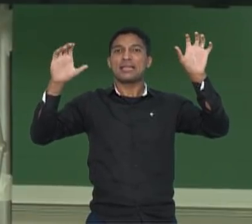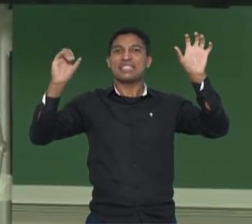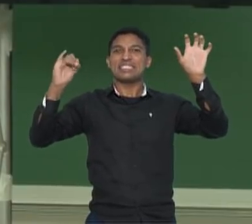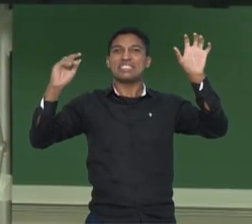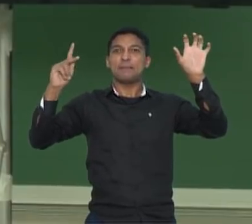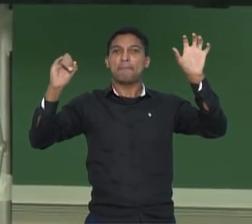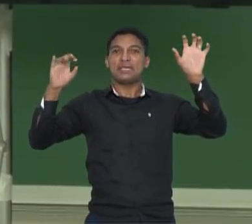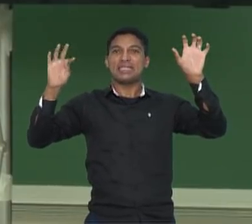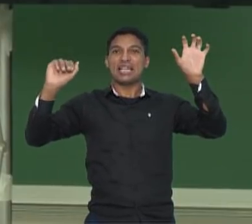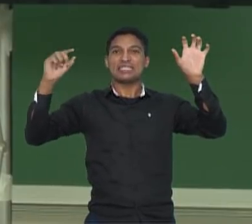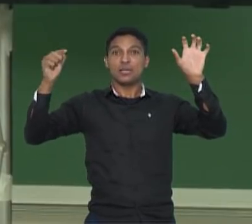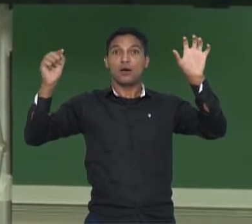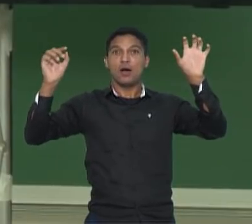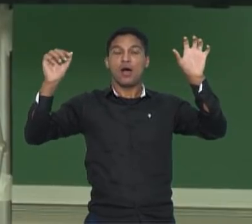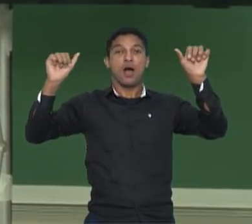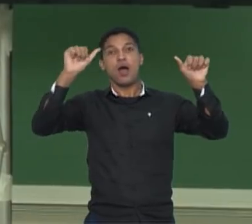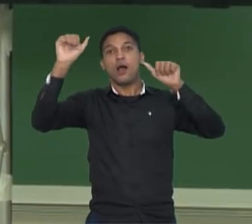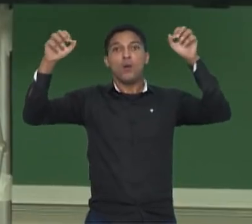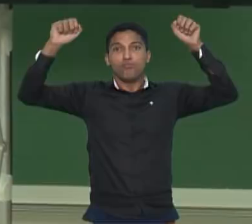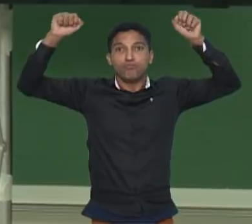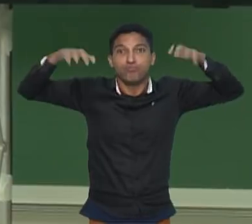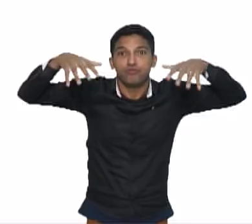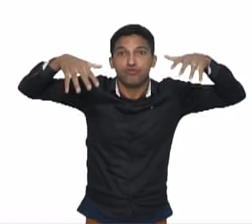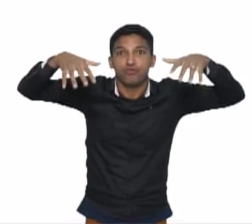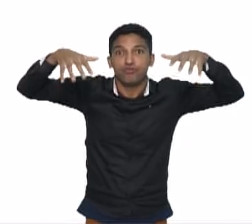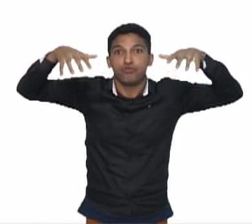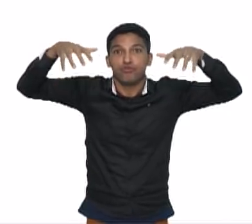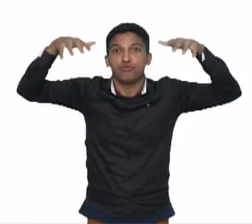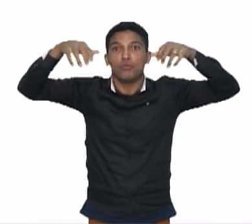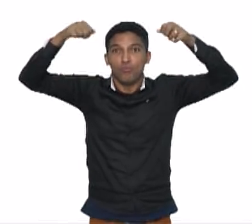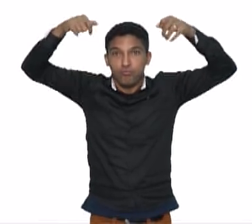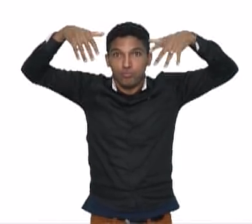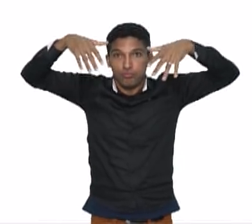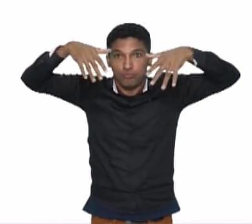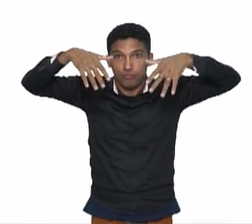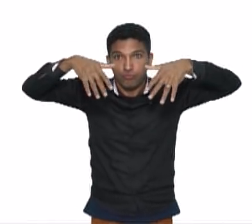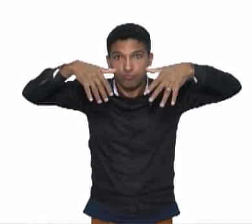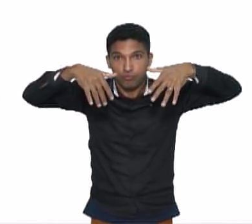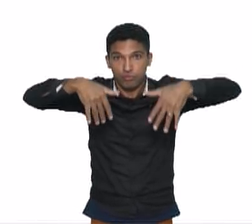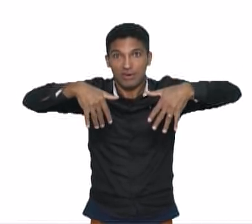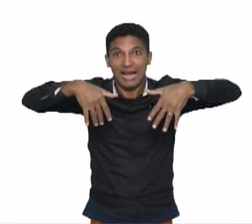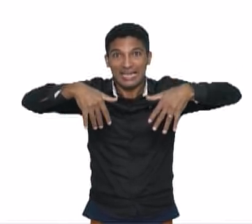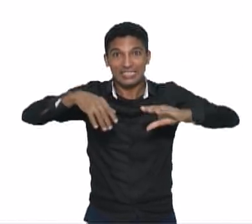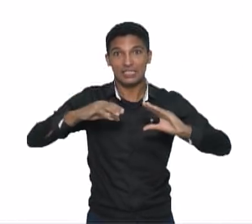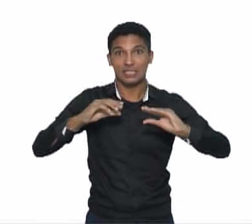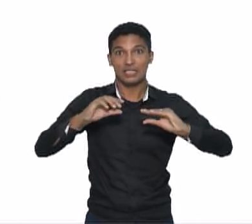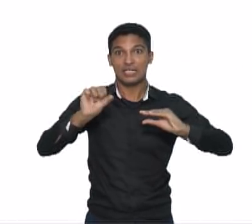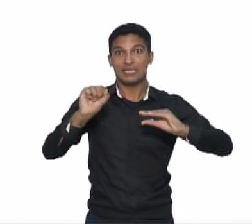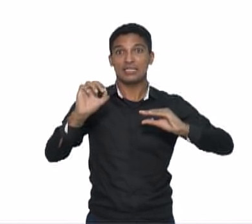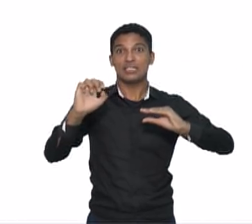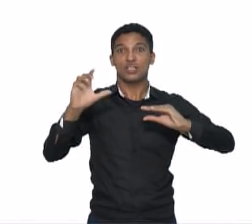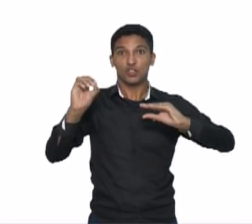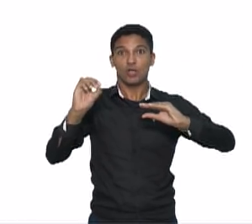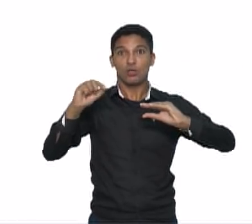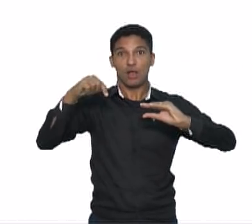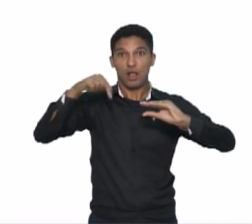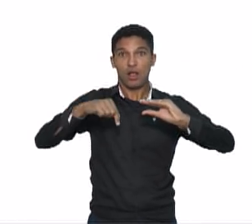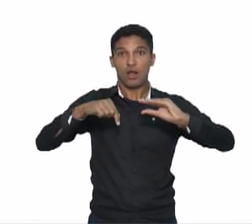solo, principalmente no que a gente chama em águas subterrâneas, retornando ao rio.